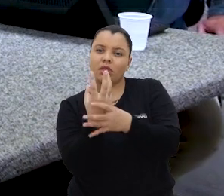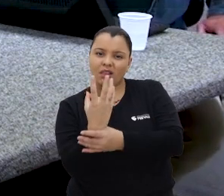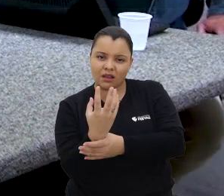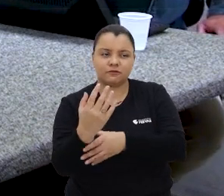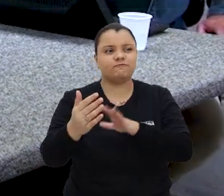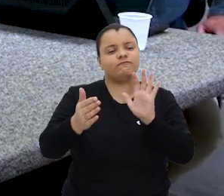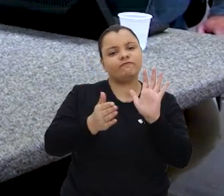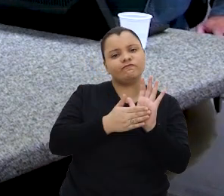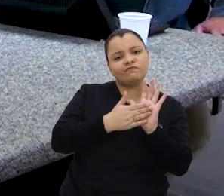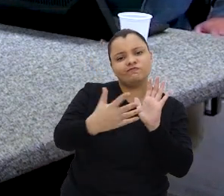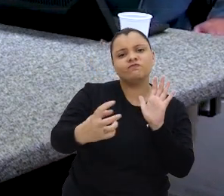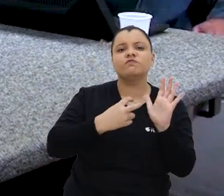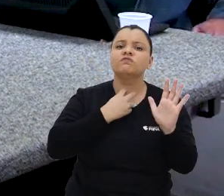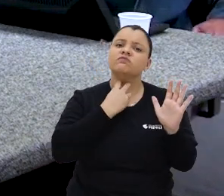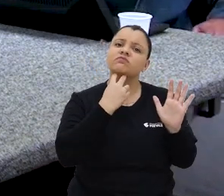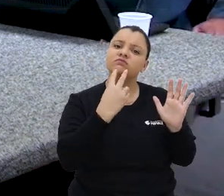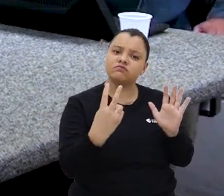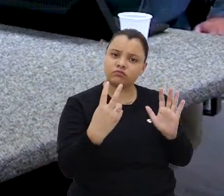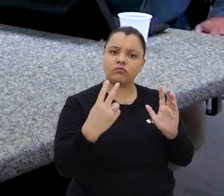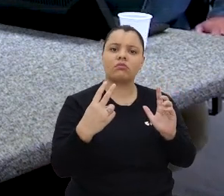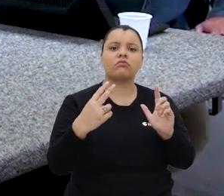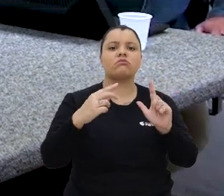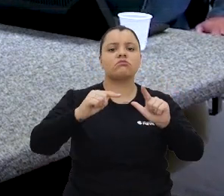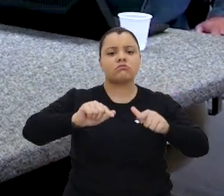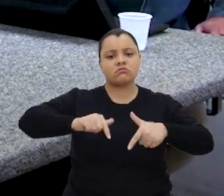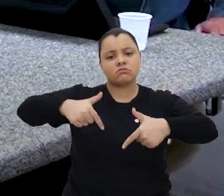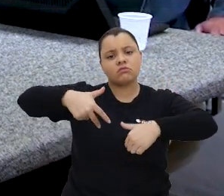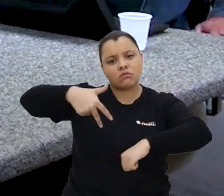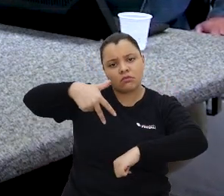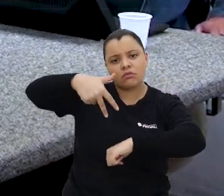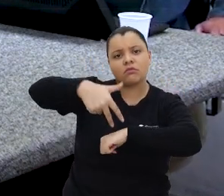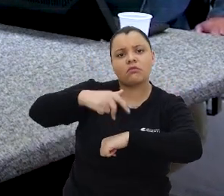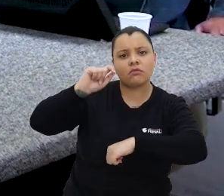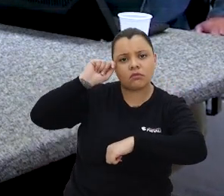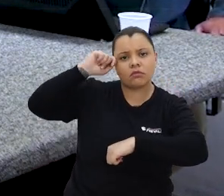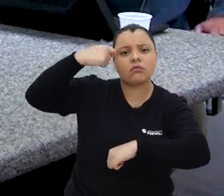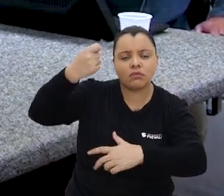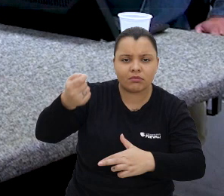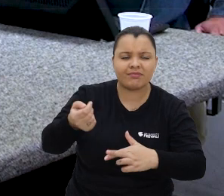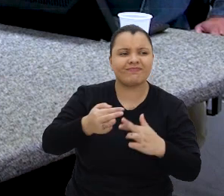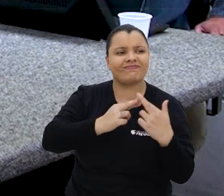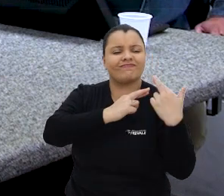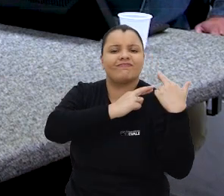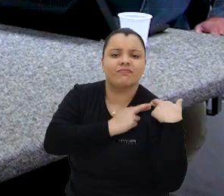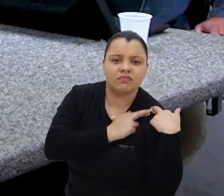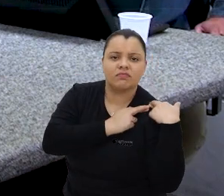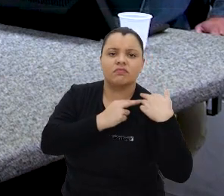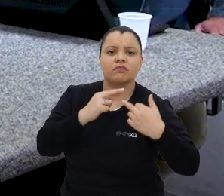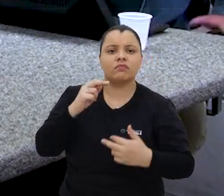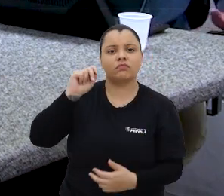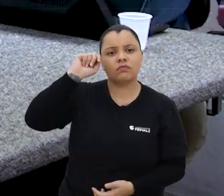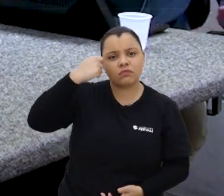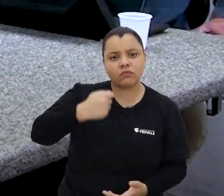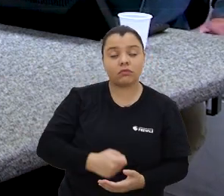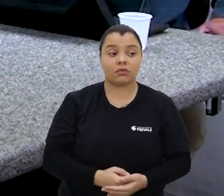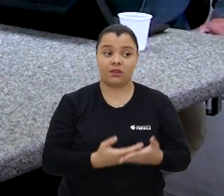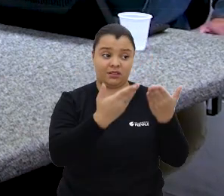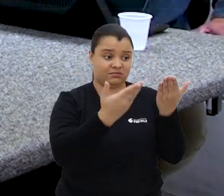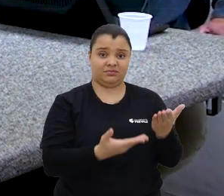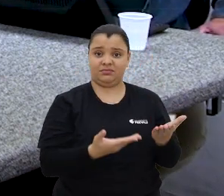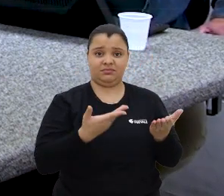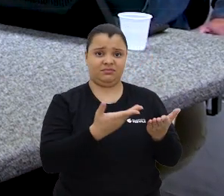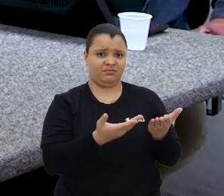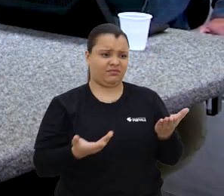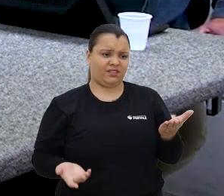o intuito de dar voz a personalidades negras, pessoas que representem, né, a negritude. E tu é um cara aí